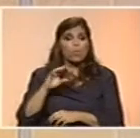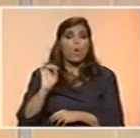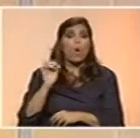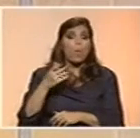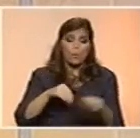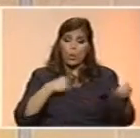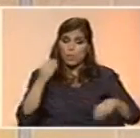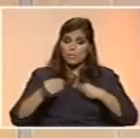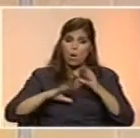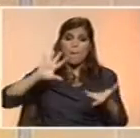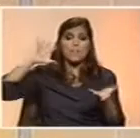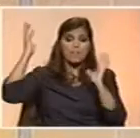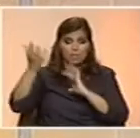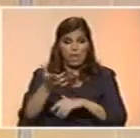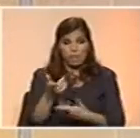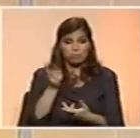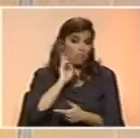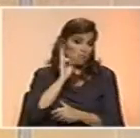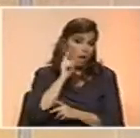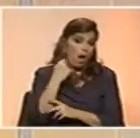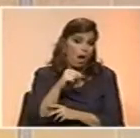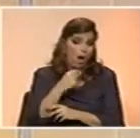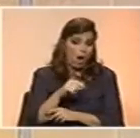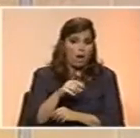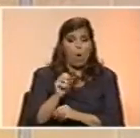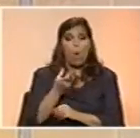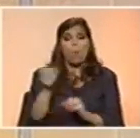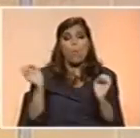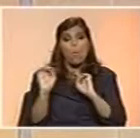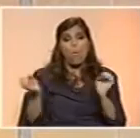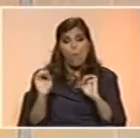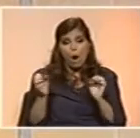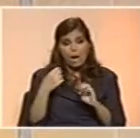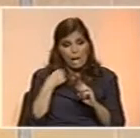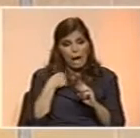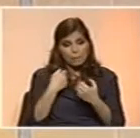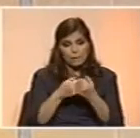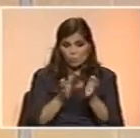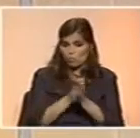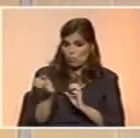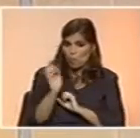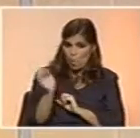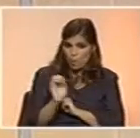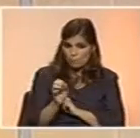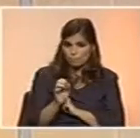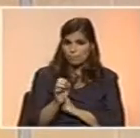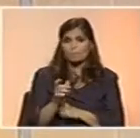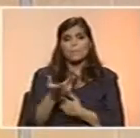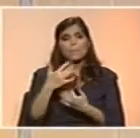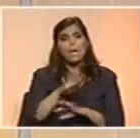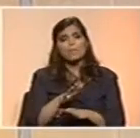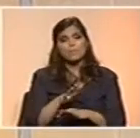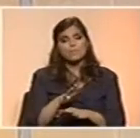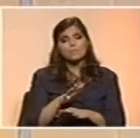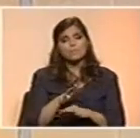só é suficientemente válida, ou por uma questão de não haver carne para toda a gente. Não é? Mas